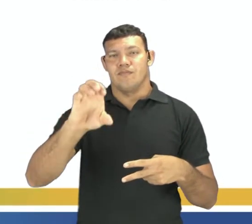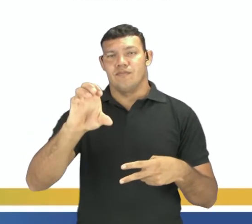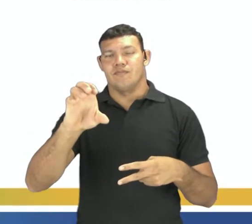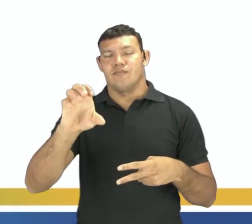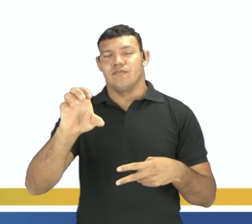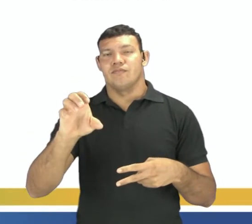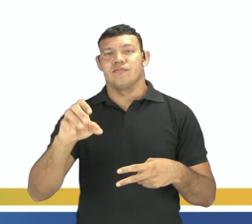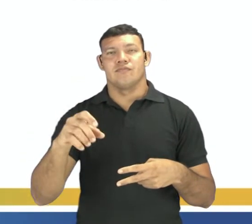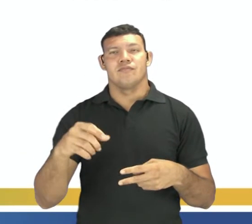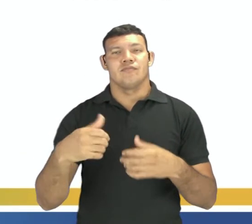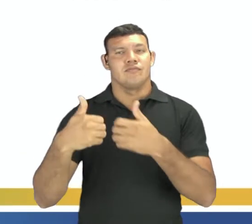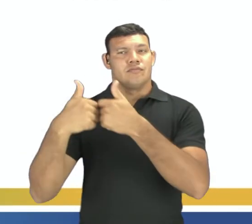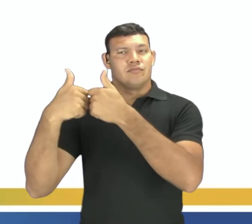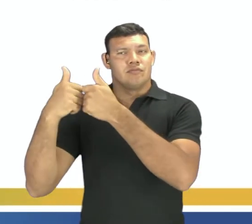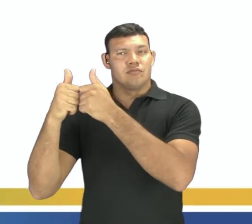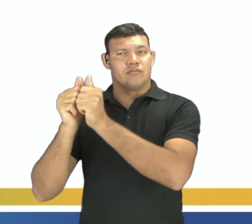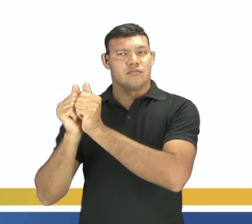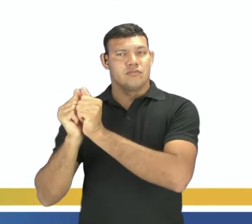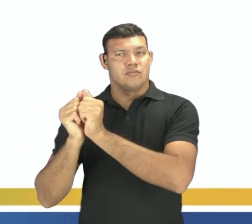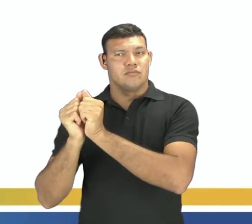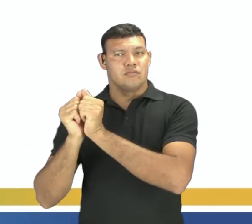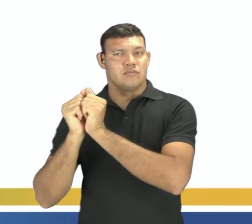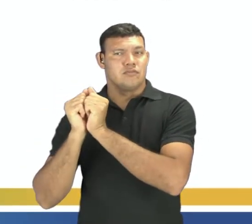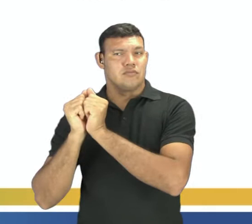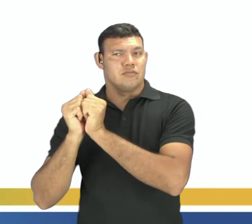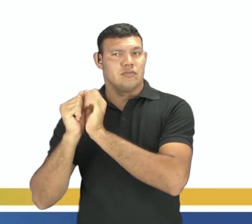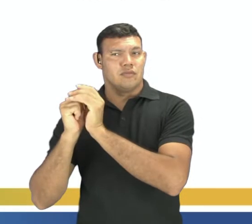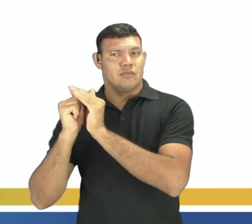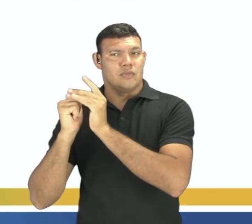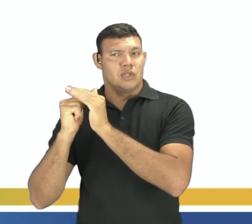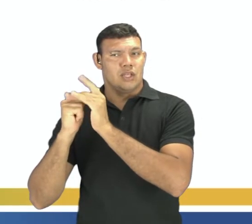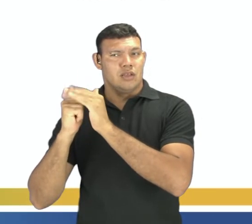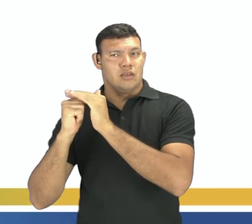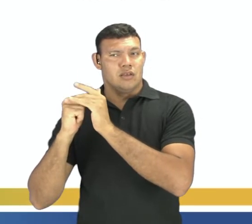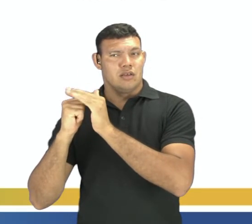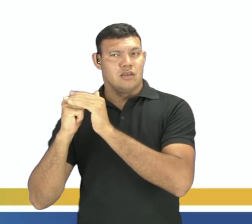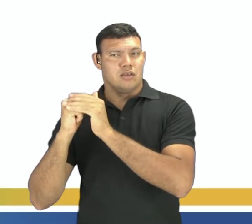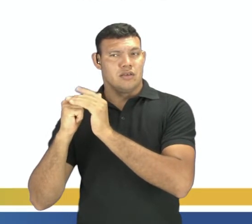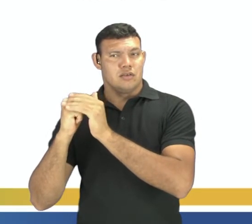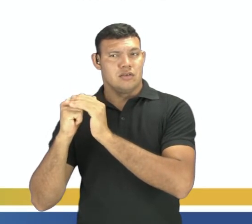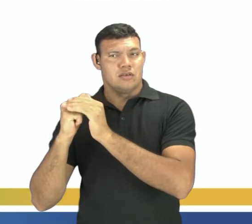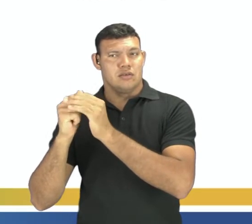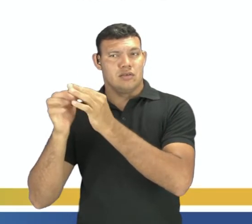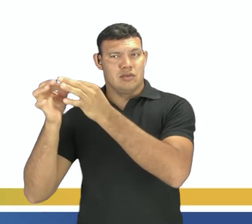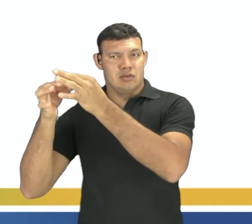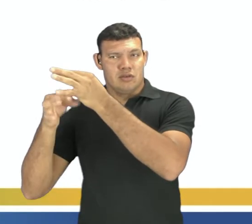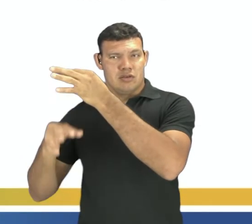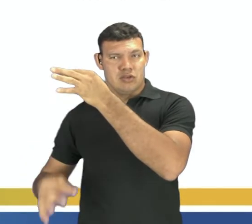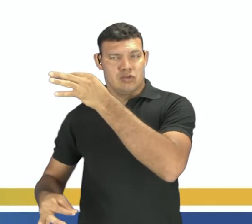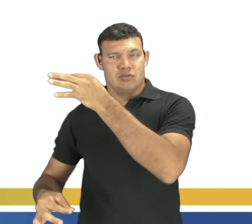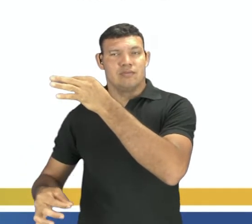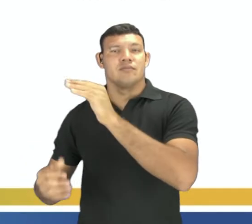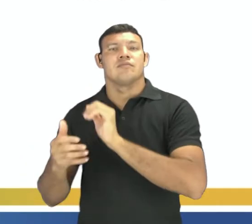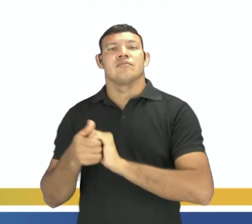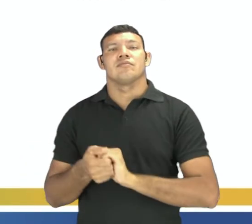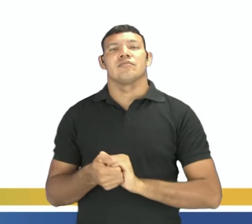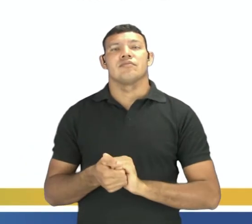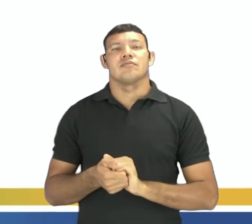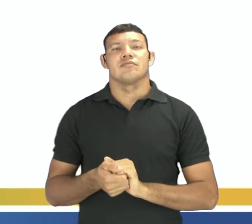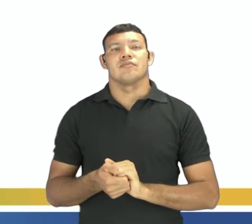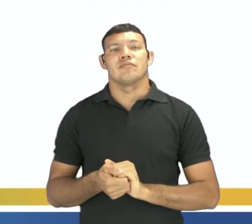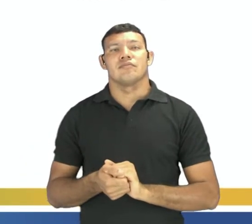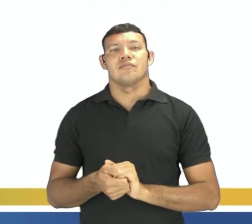periférico. Então, o sistema nervoso central, né, ele é formado pelo encéfalo e pela medula óssea, e o sistema